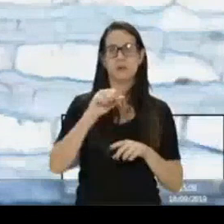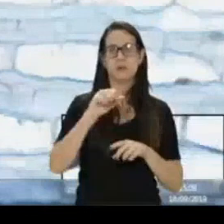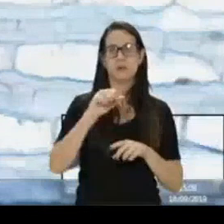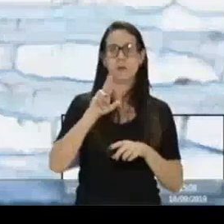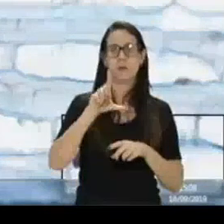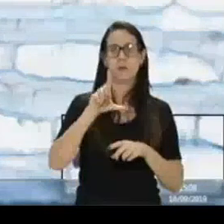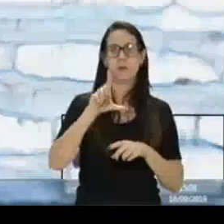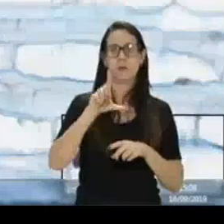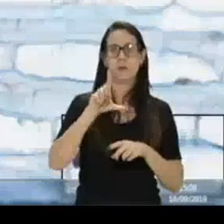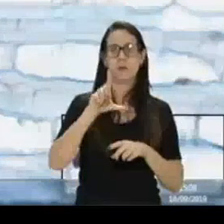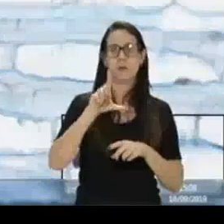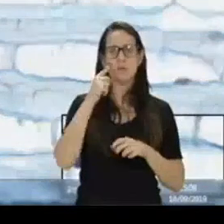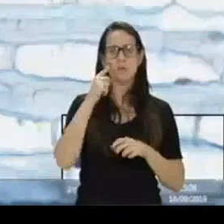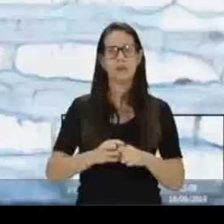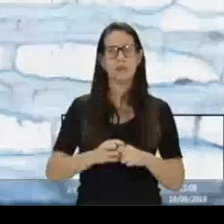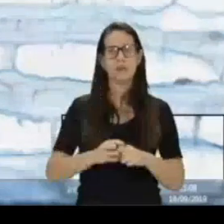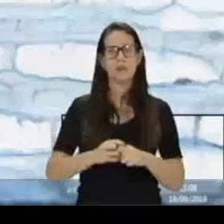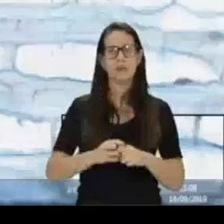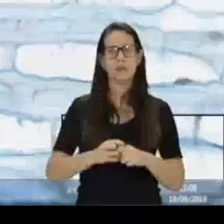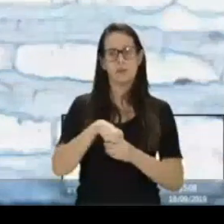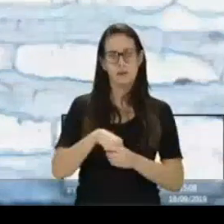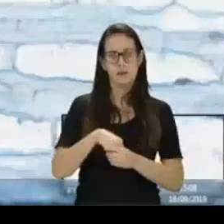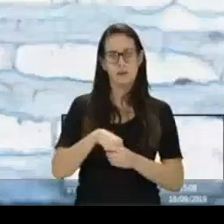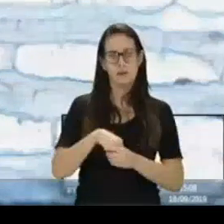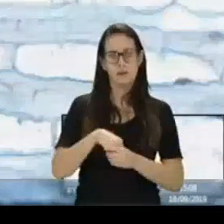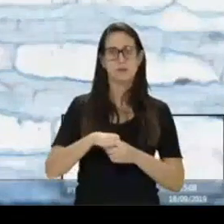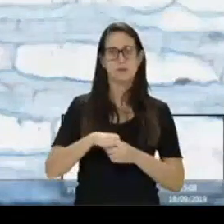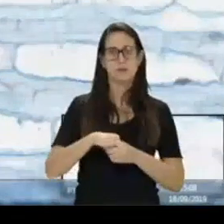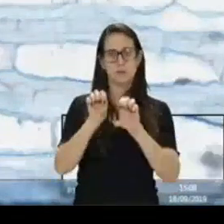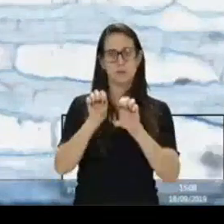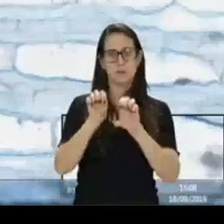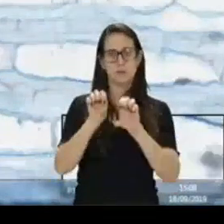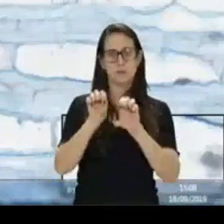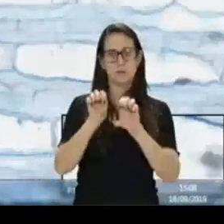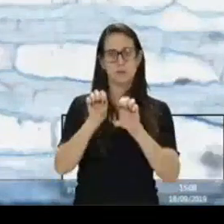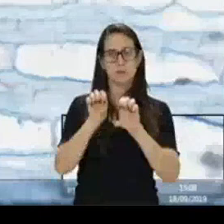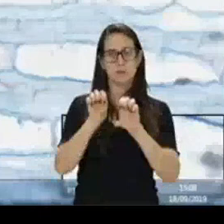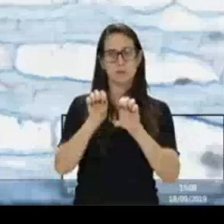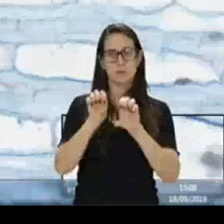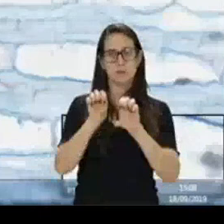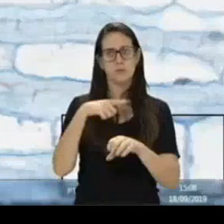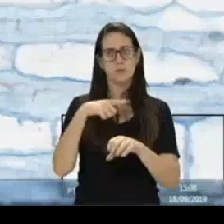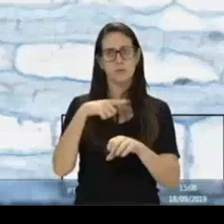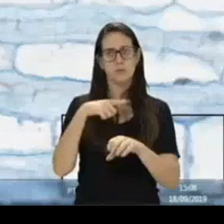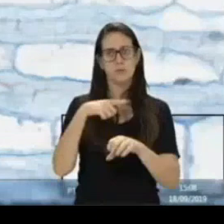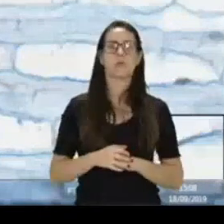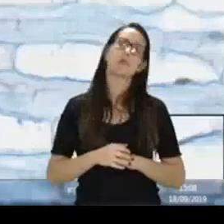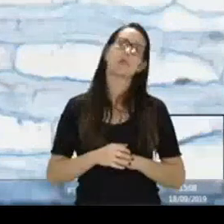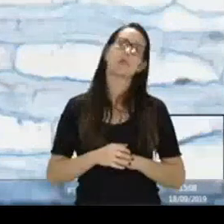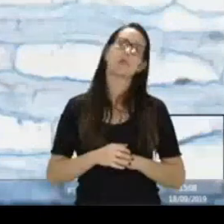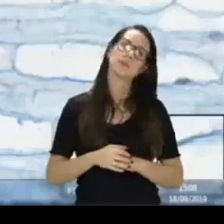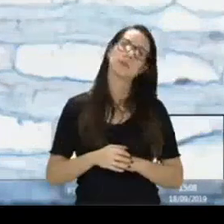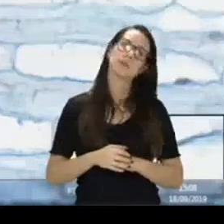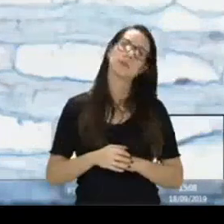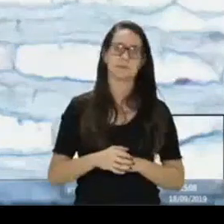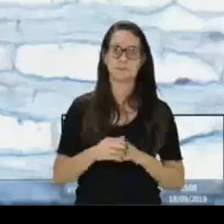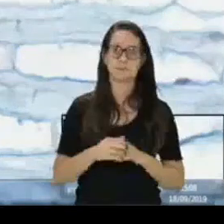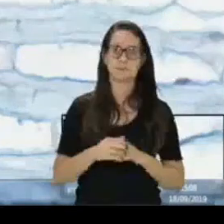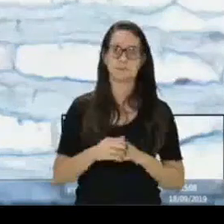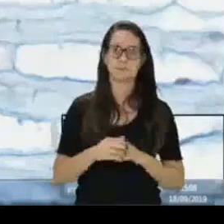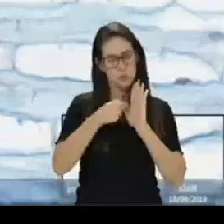um grande volume celular e conforme ele ocupa os vacúolos, o citoplasma, ele tende a afastar os núcleos